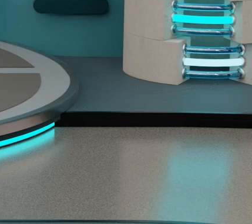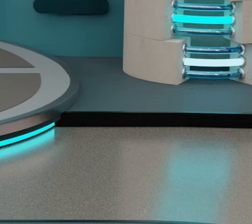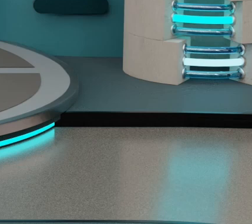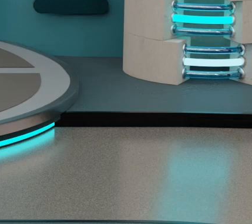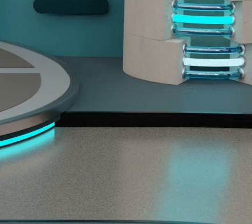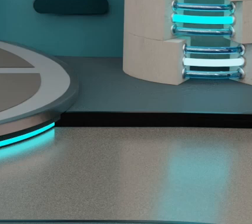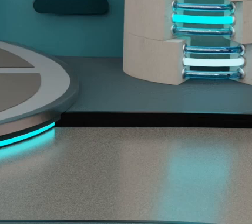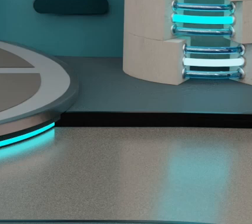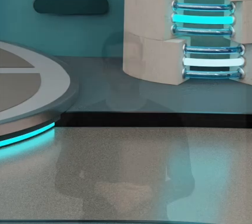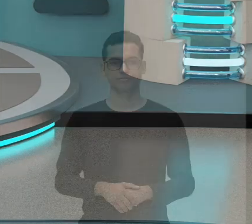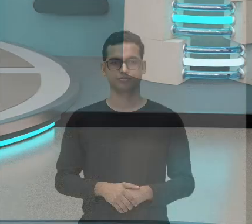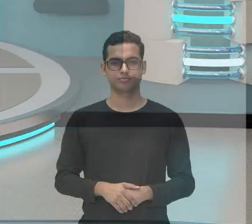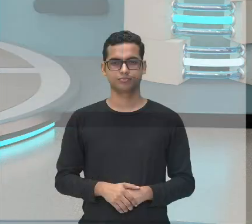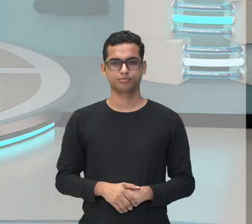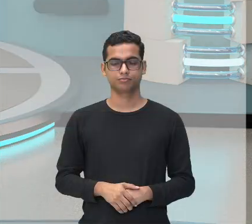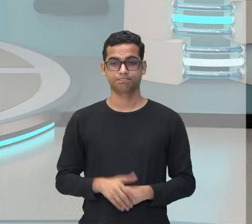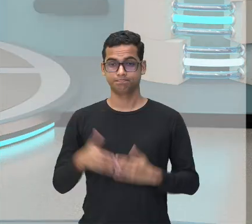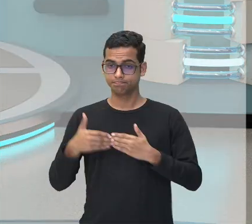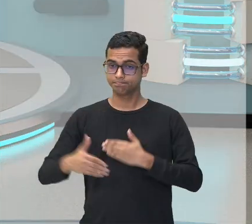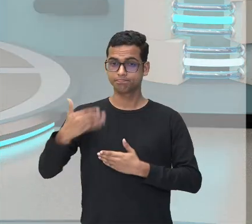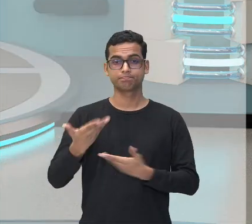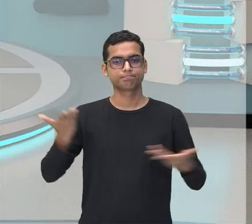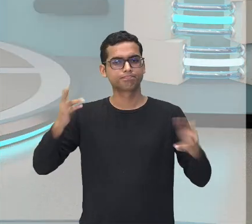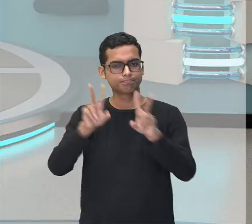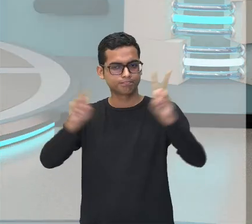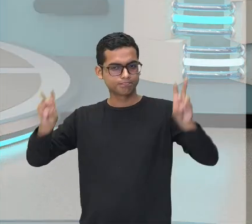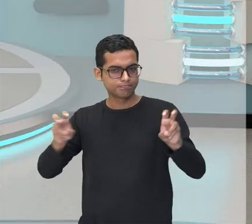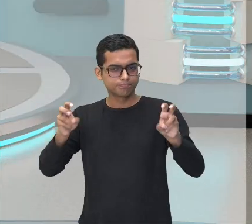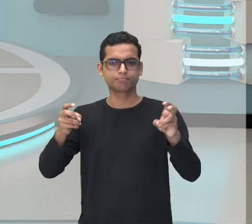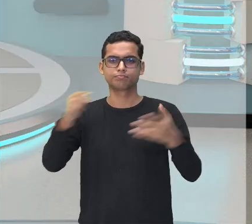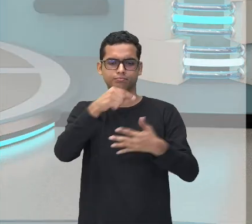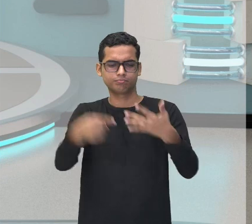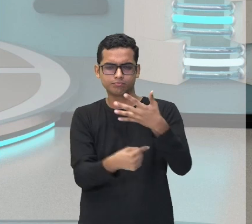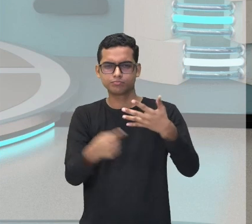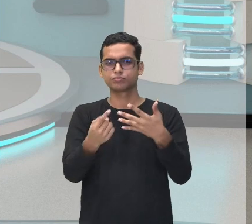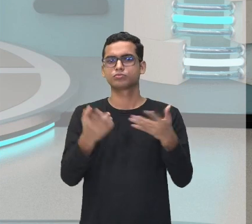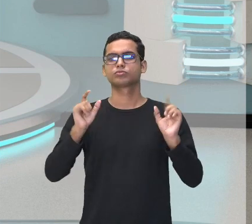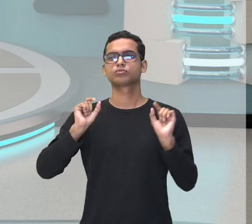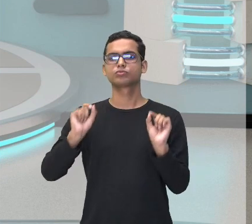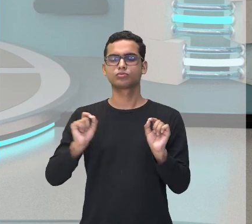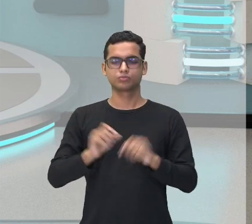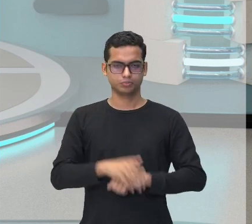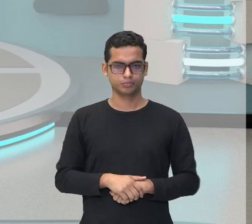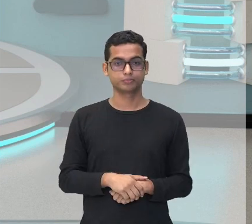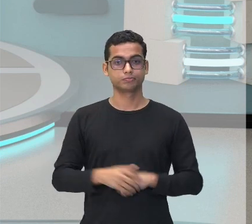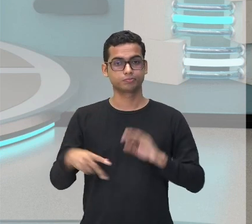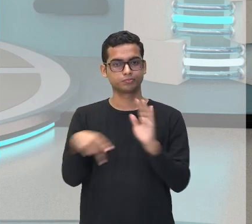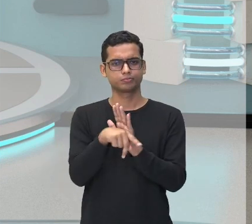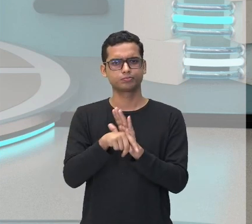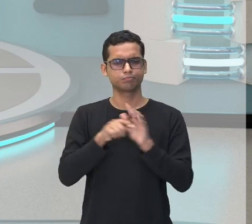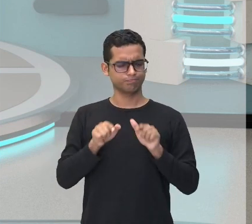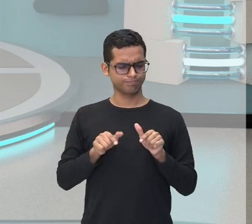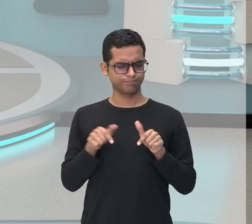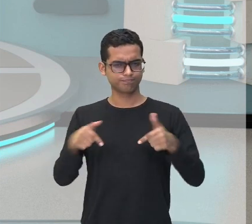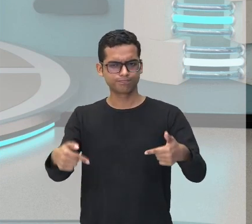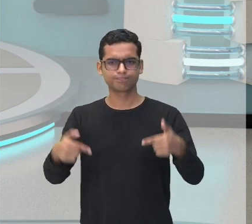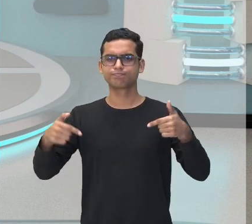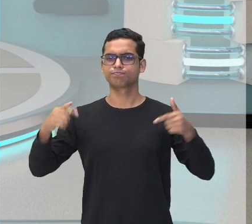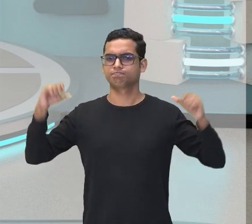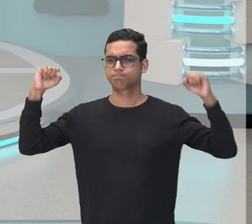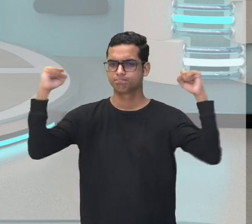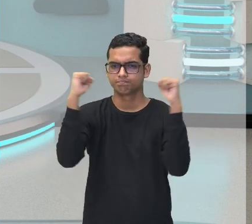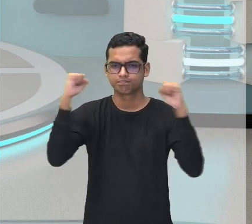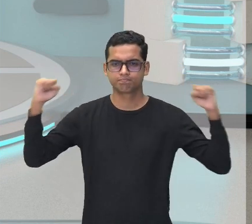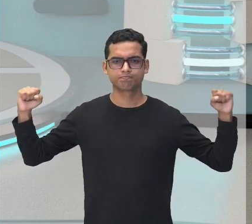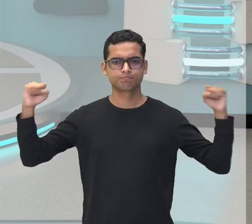Muito bem, então nós iniciamos os nossos conteúdos falando a respeito da atividade física, né? E